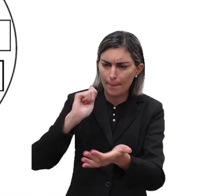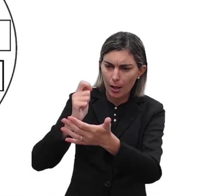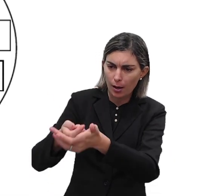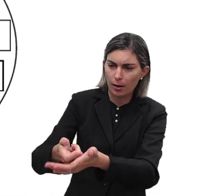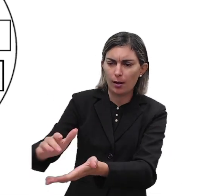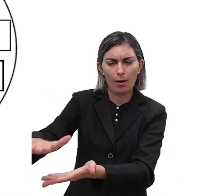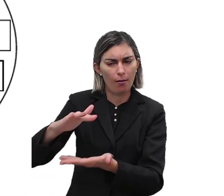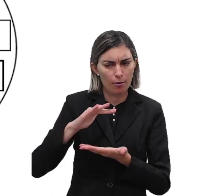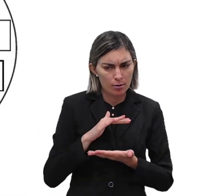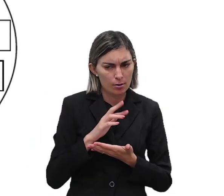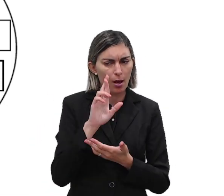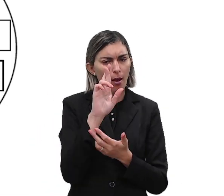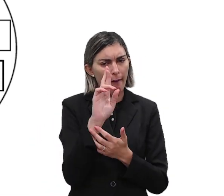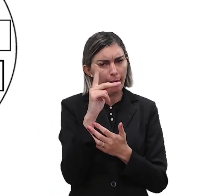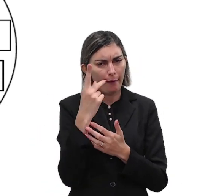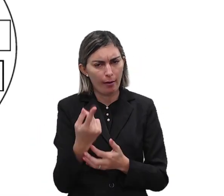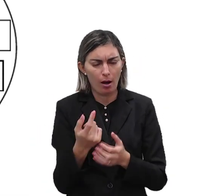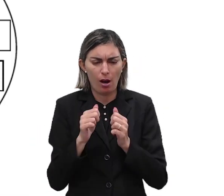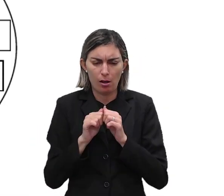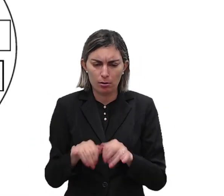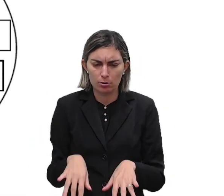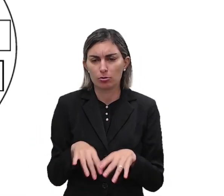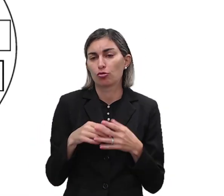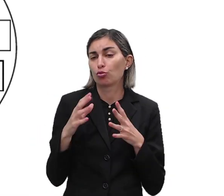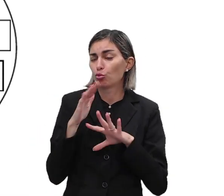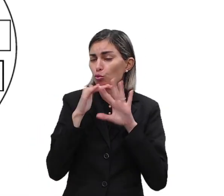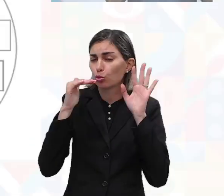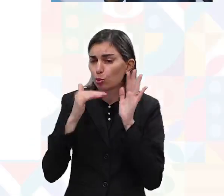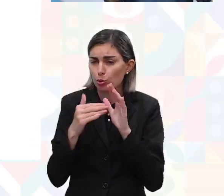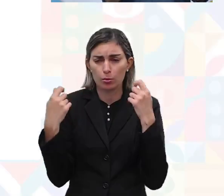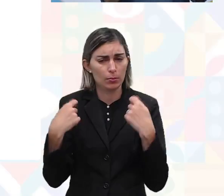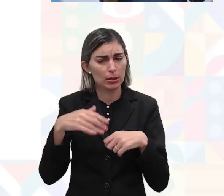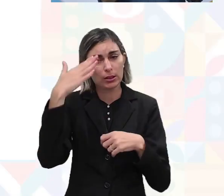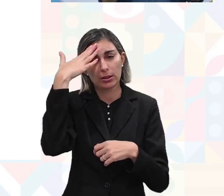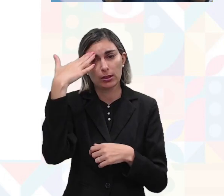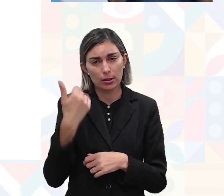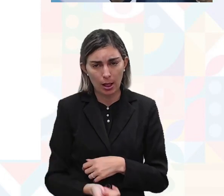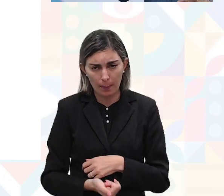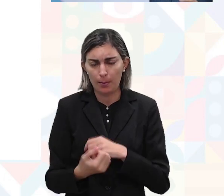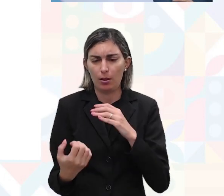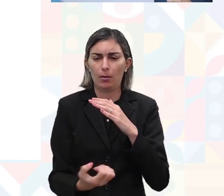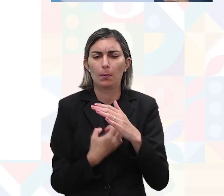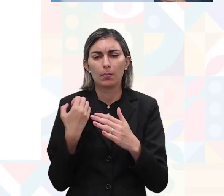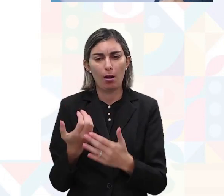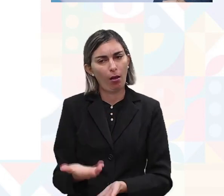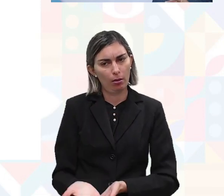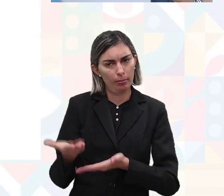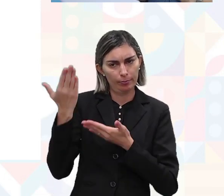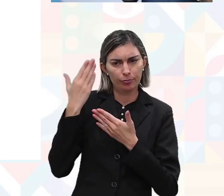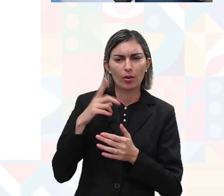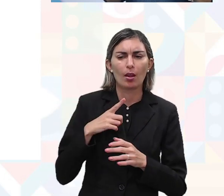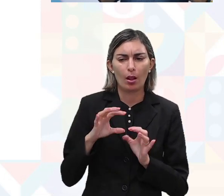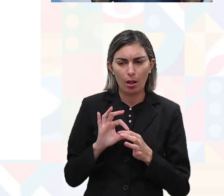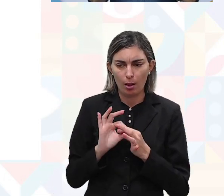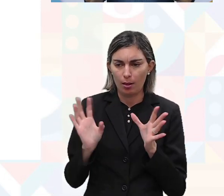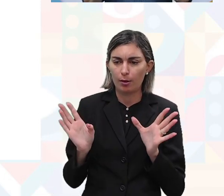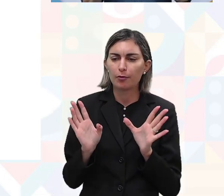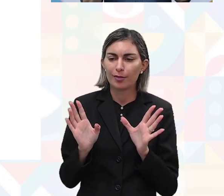pagar, recursos humanos, custos, ou seja, tudo o que eu preciso saber a respeito da organização, ela está